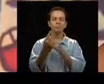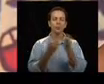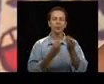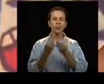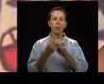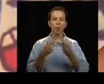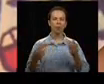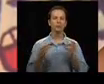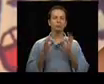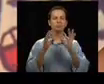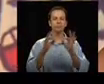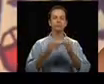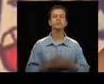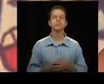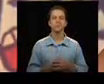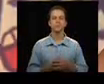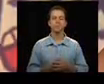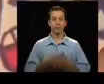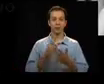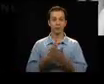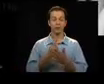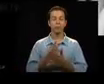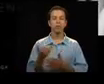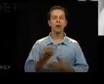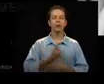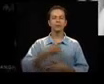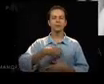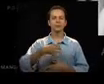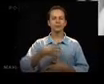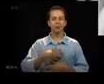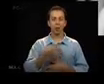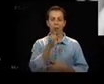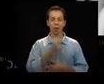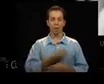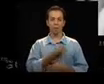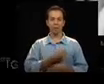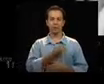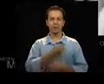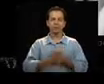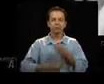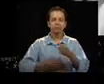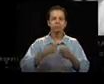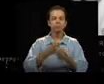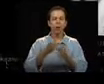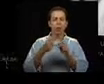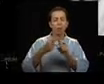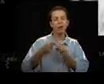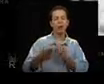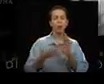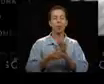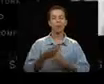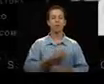consciência do outro. Olha só que coisa, né? Ela teve um papel indiscutível na minha vida durante